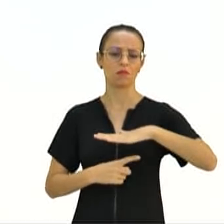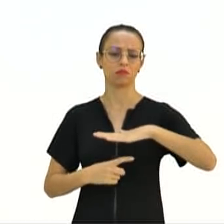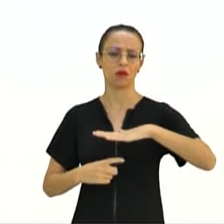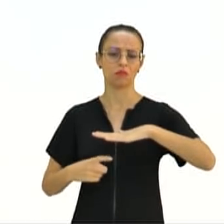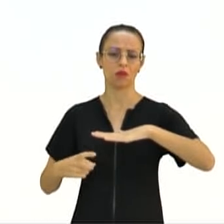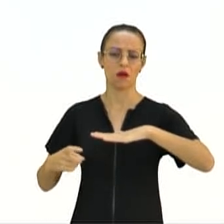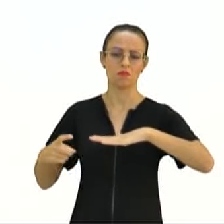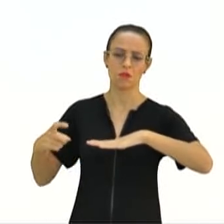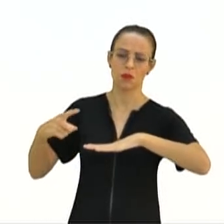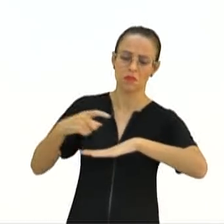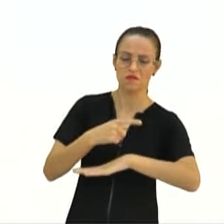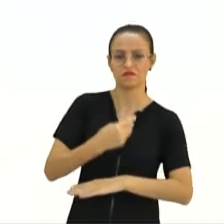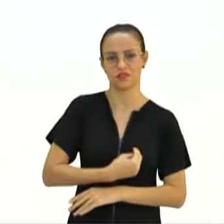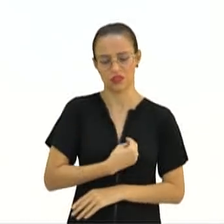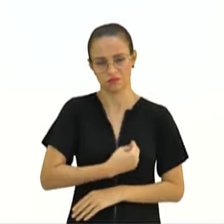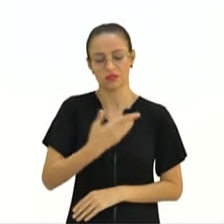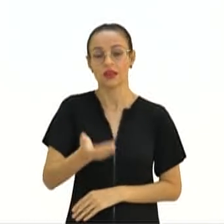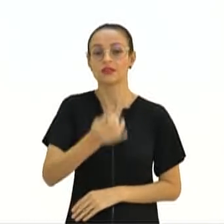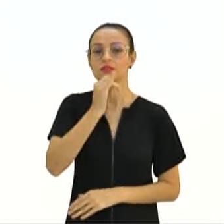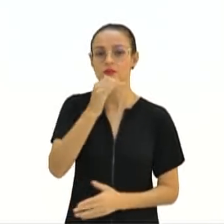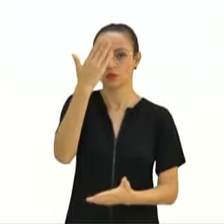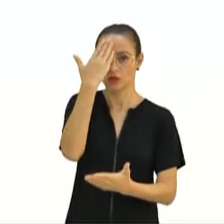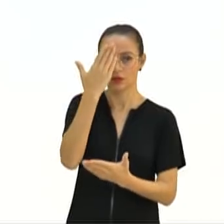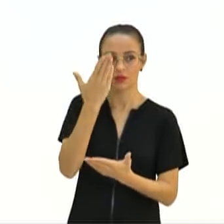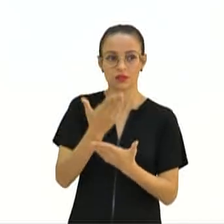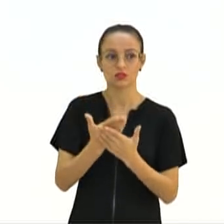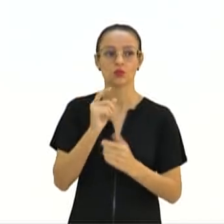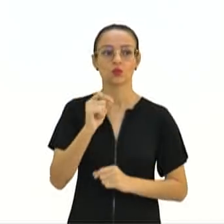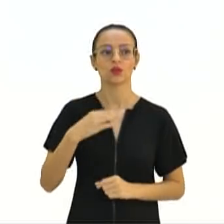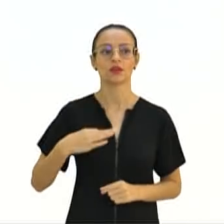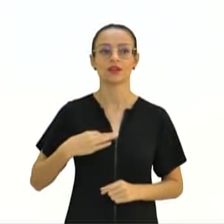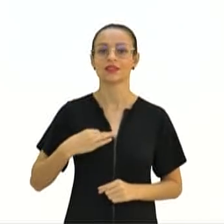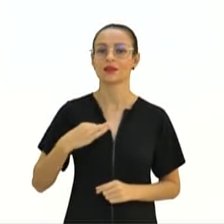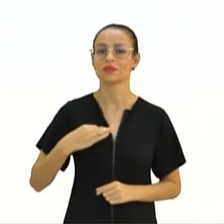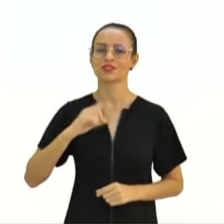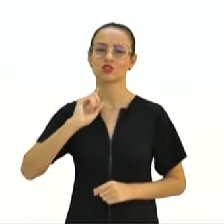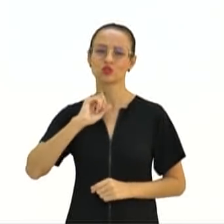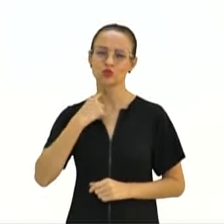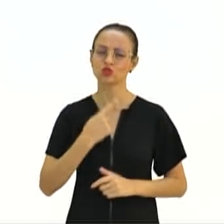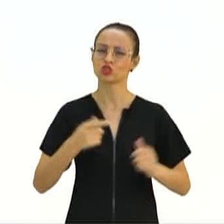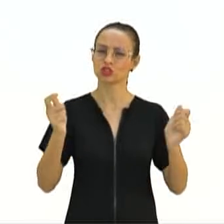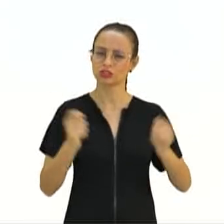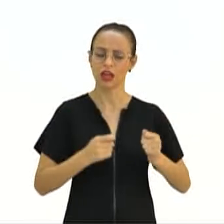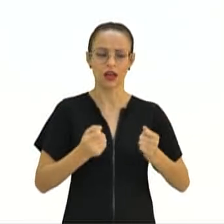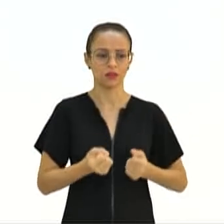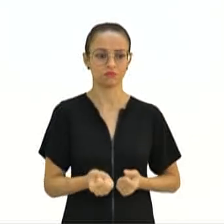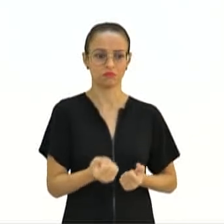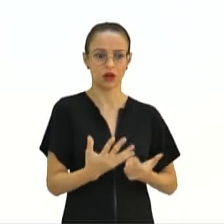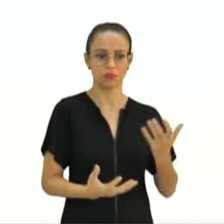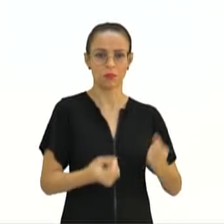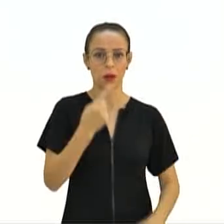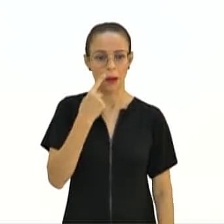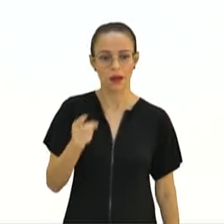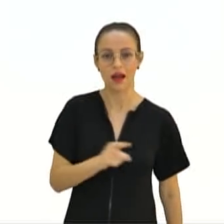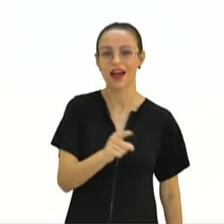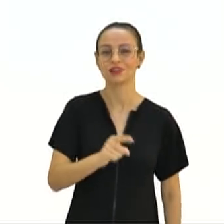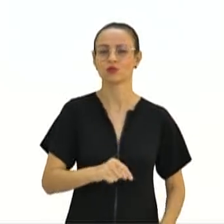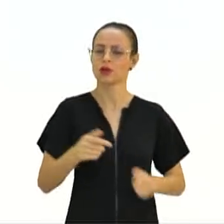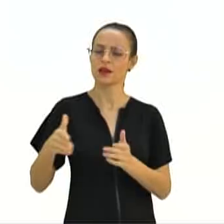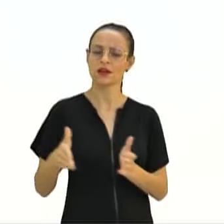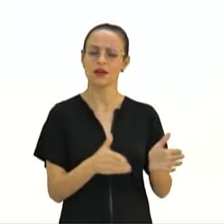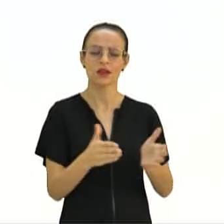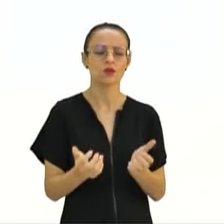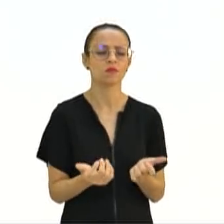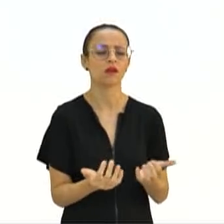a vida. Exemplo, a crença de camisas, né, sujas poderiam dar origem a ratos, o lodo dos rios que poderia